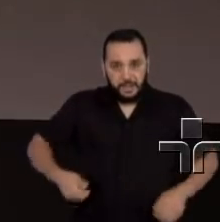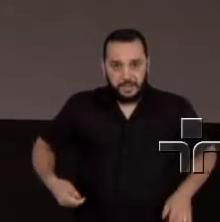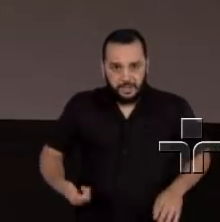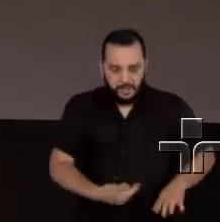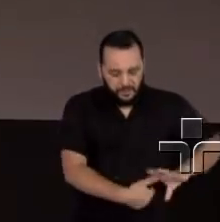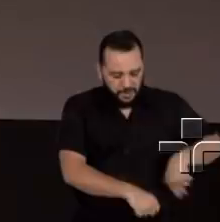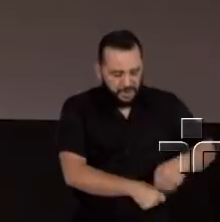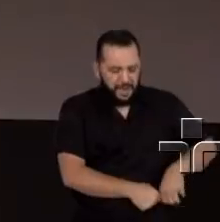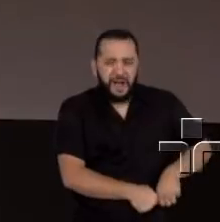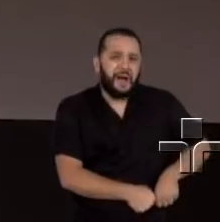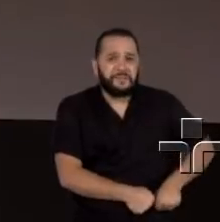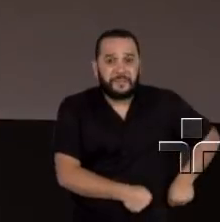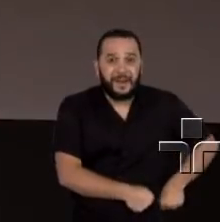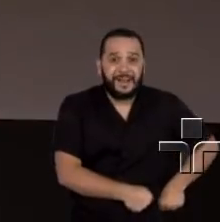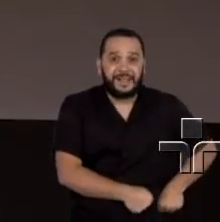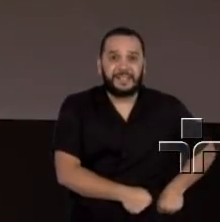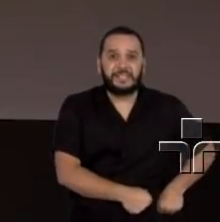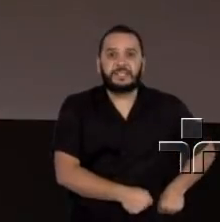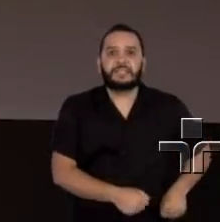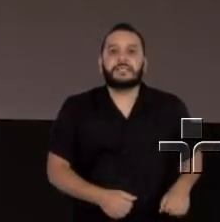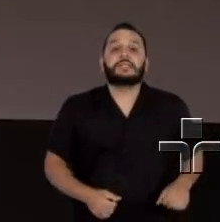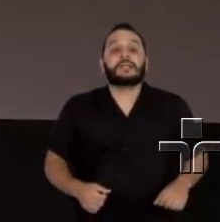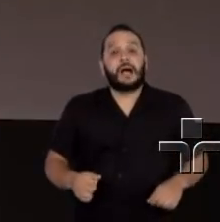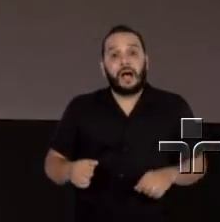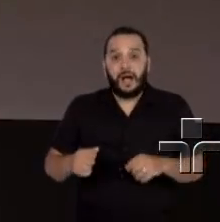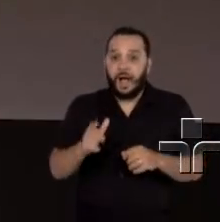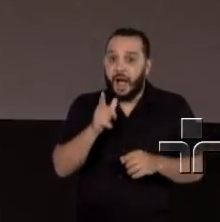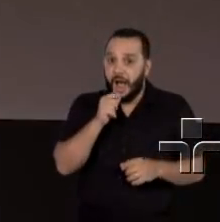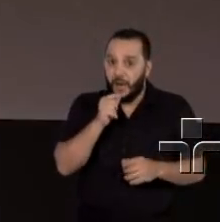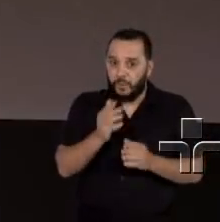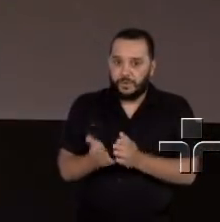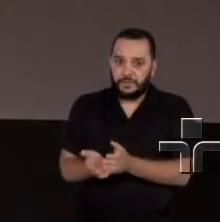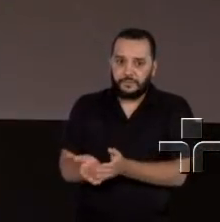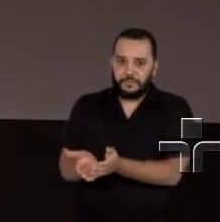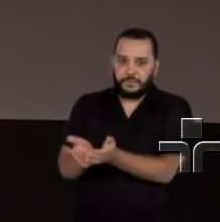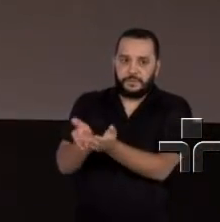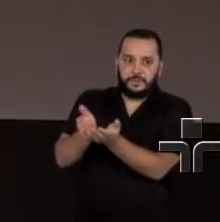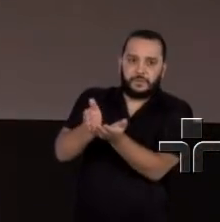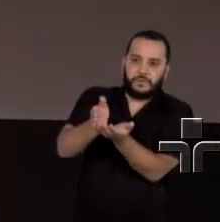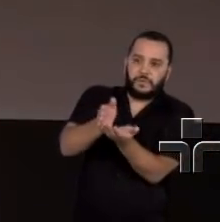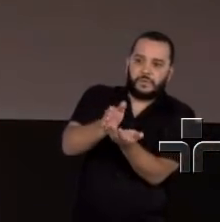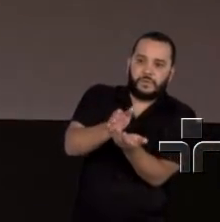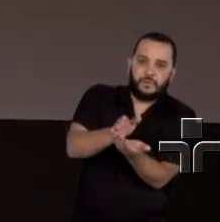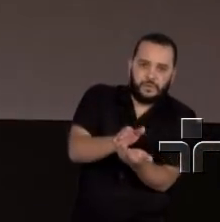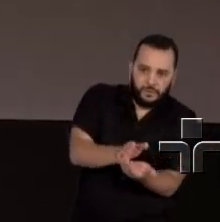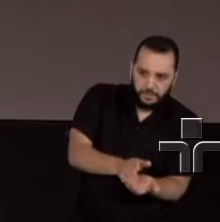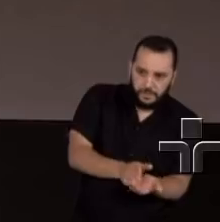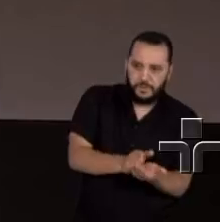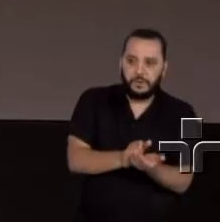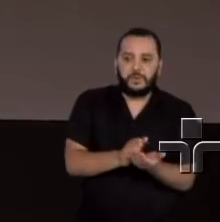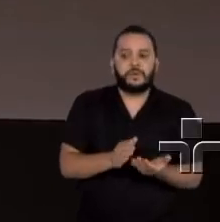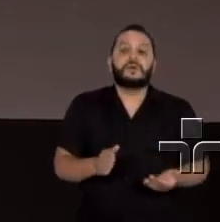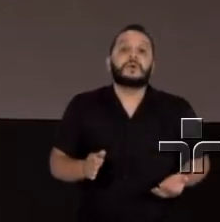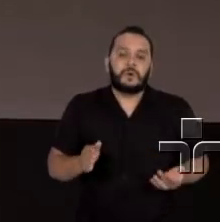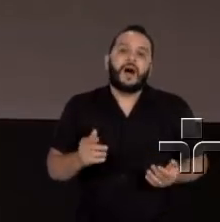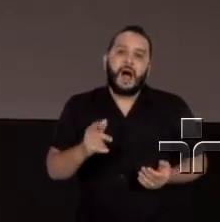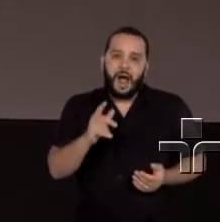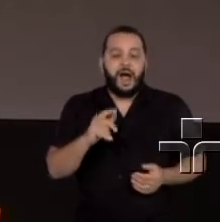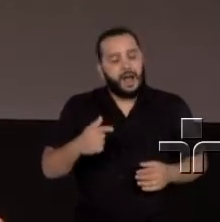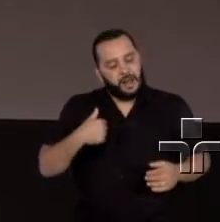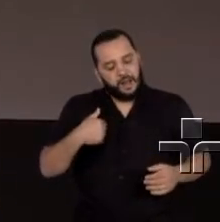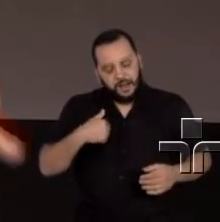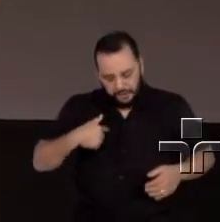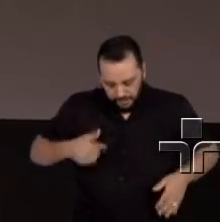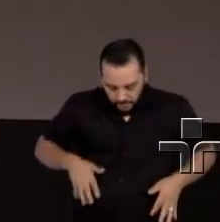amarrei assim e tal. Quando a água virou, quando caiu e eu caí na água, a calça encheu